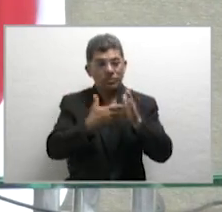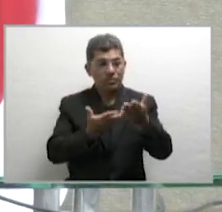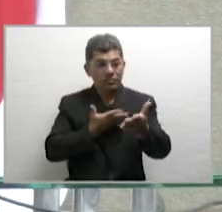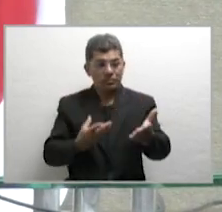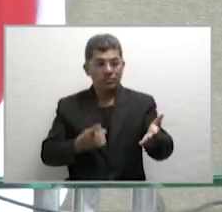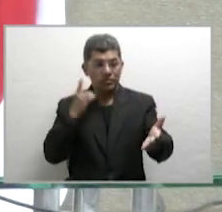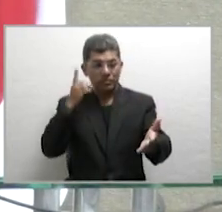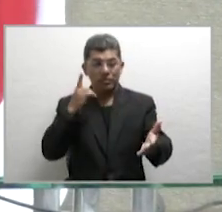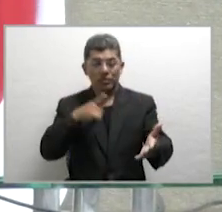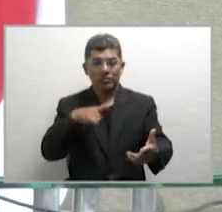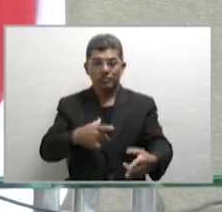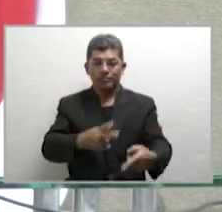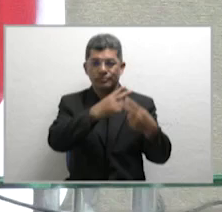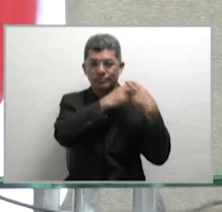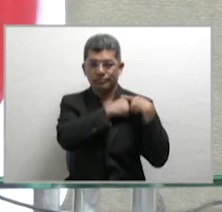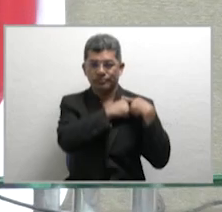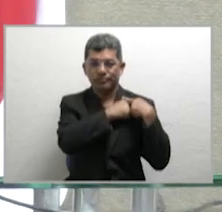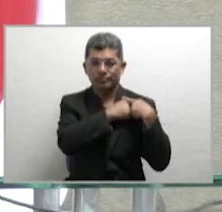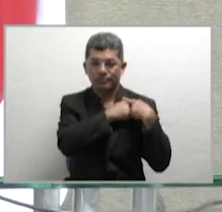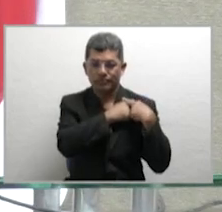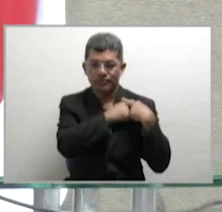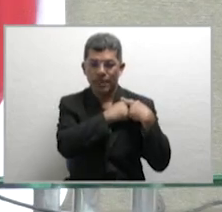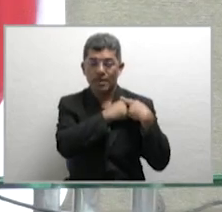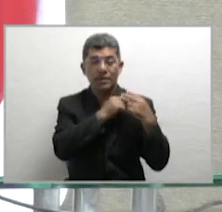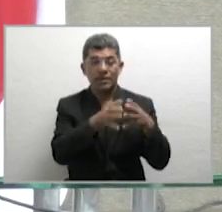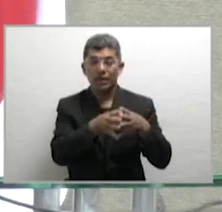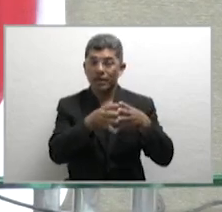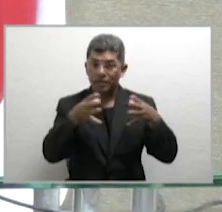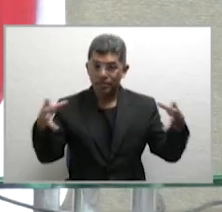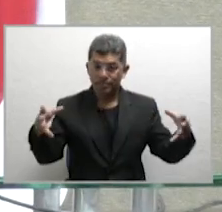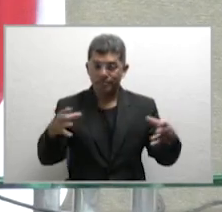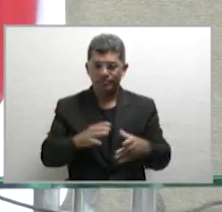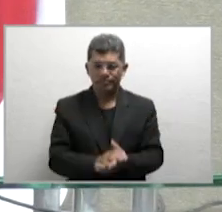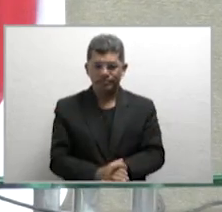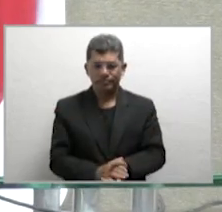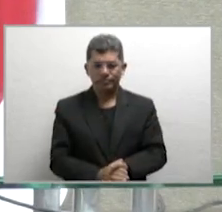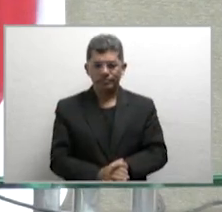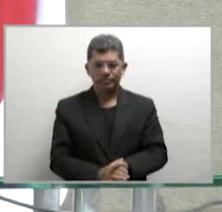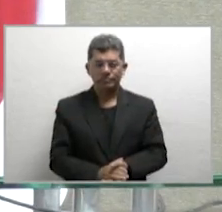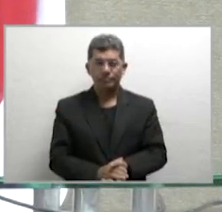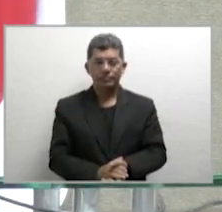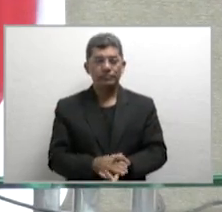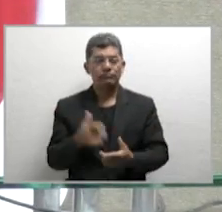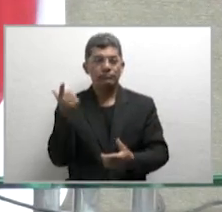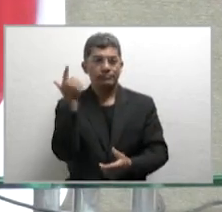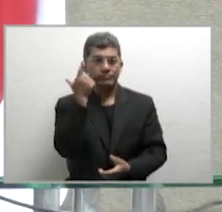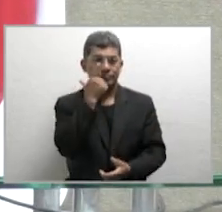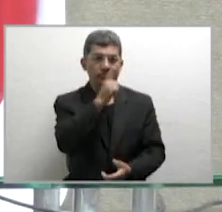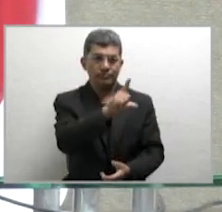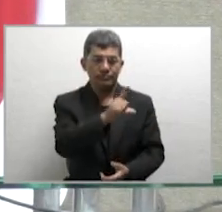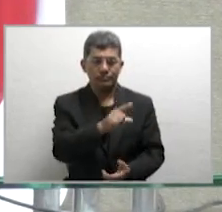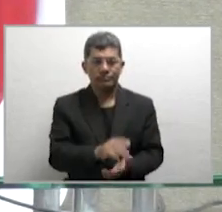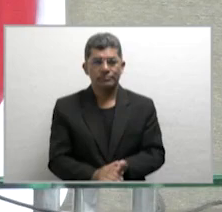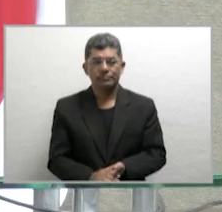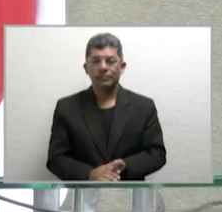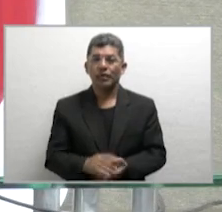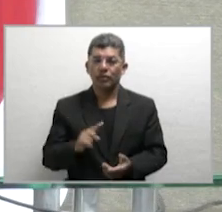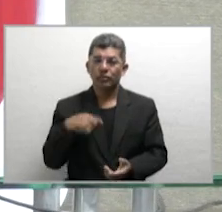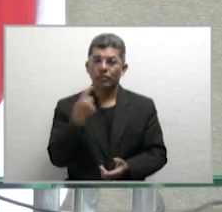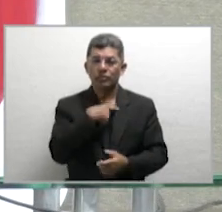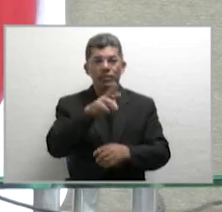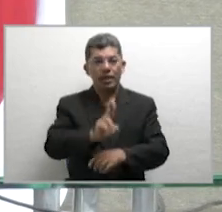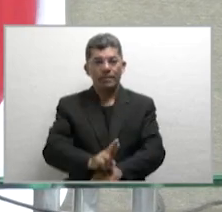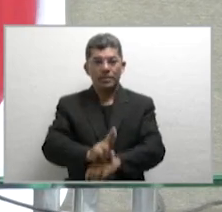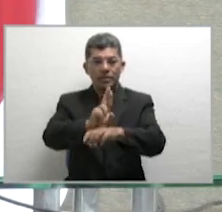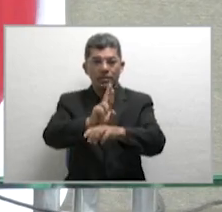essa responsabilidade imensa de, como eleitos, sermos